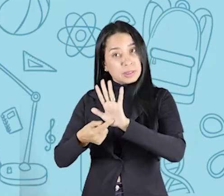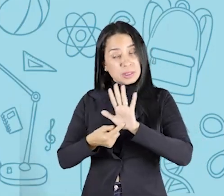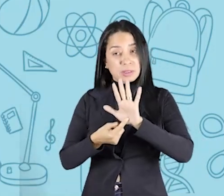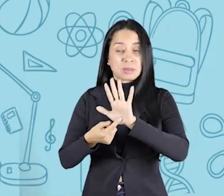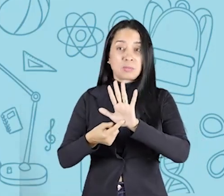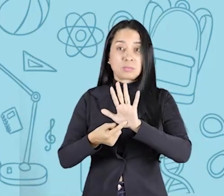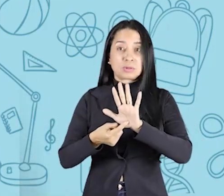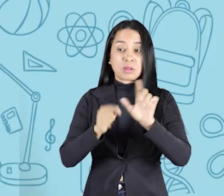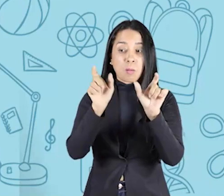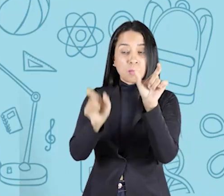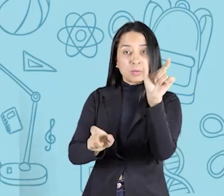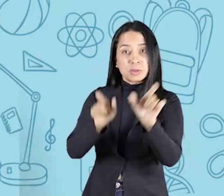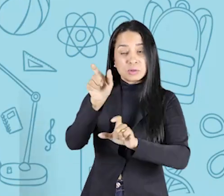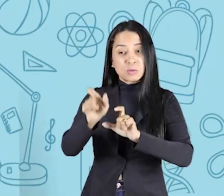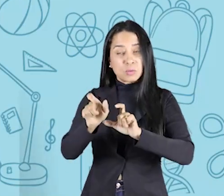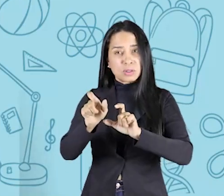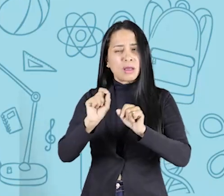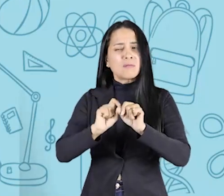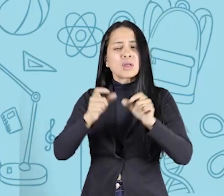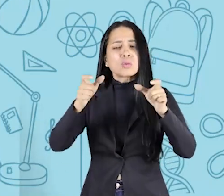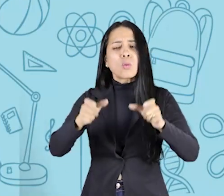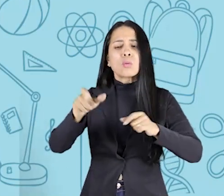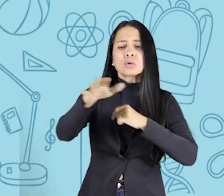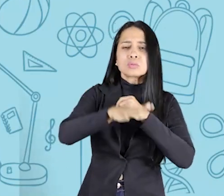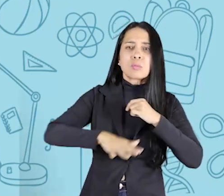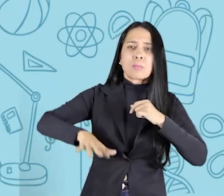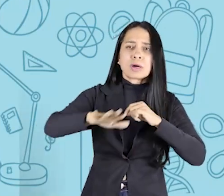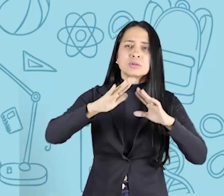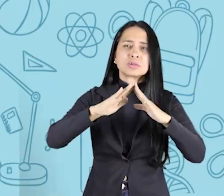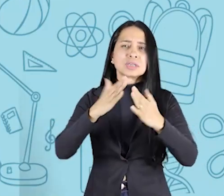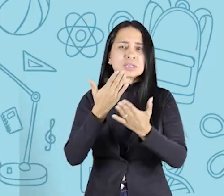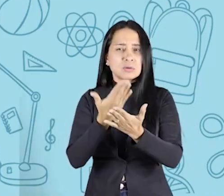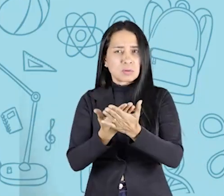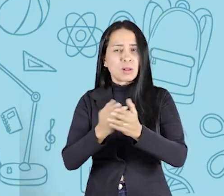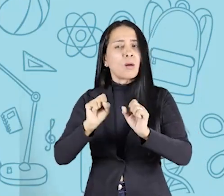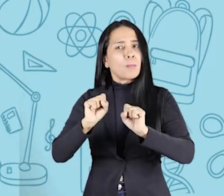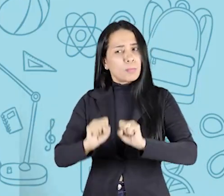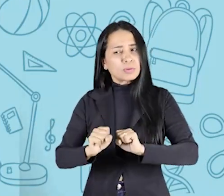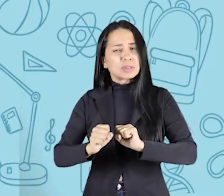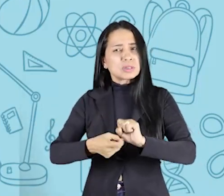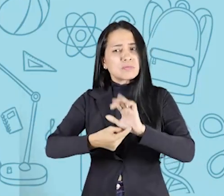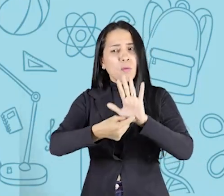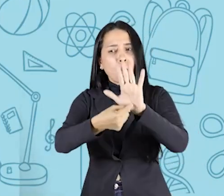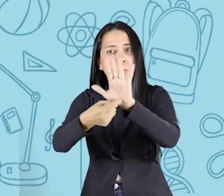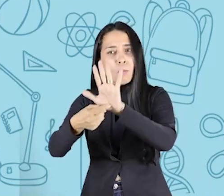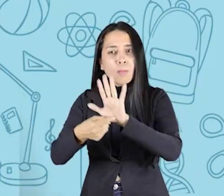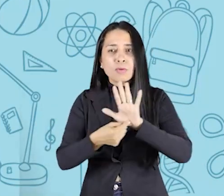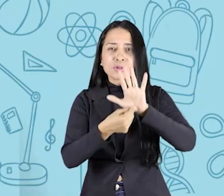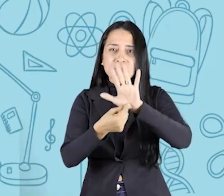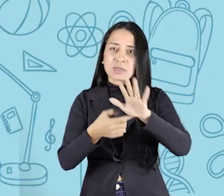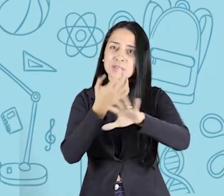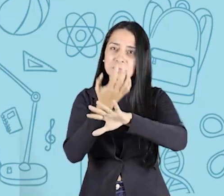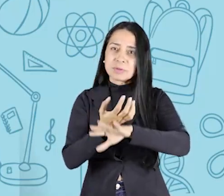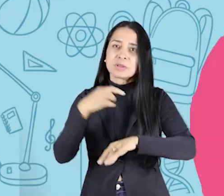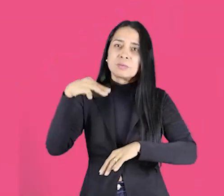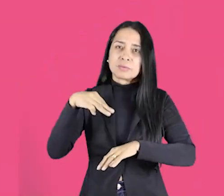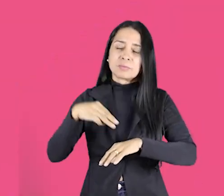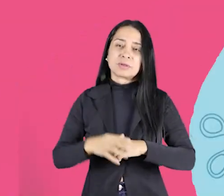projeto foi realizado no pátio da escola e com a participação dos outros estudantes foi possível uma grande exposição do componente curricular matemática.